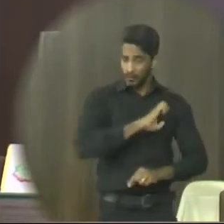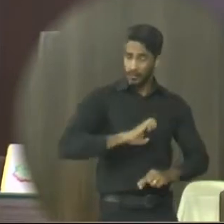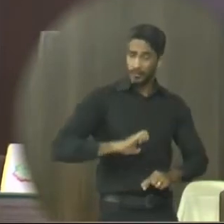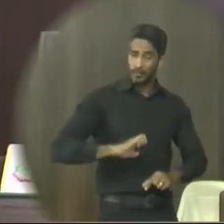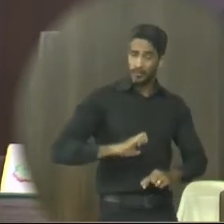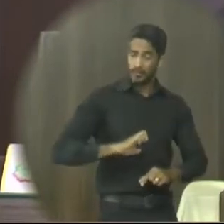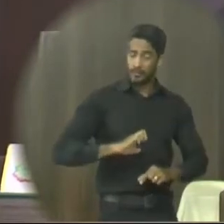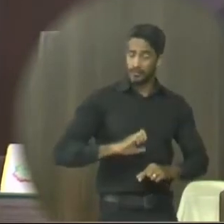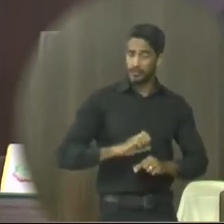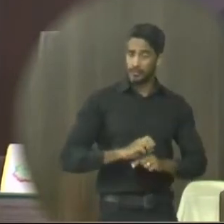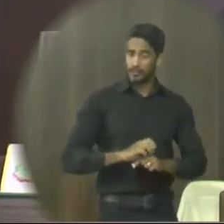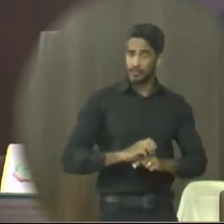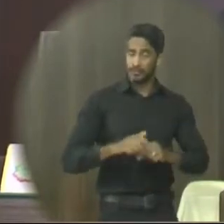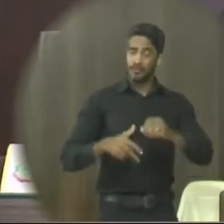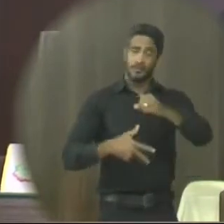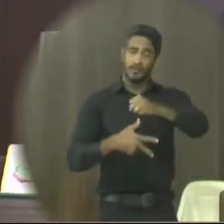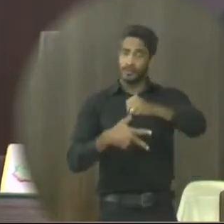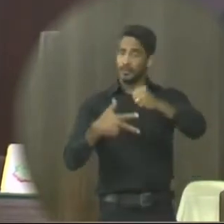a